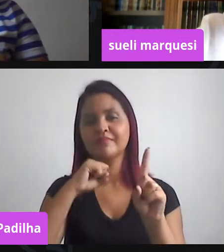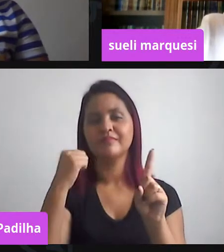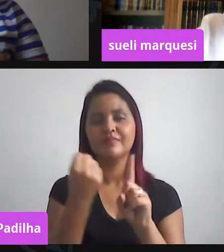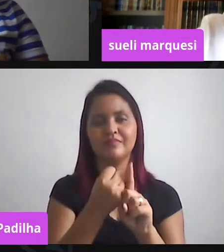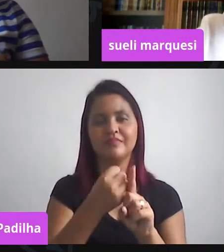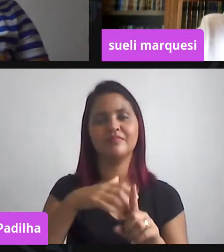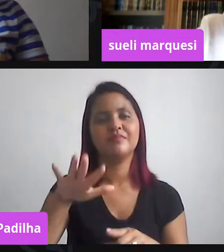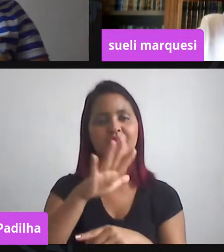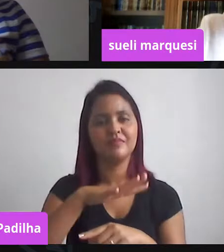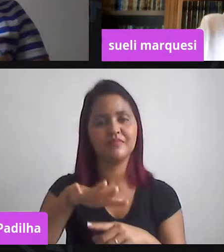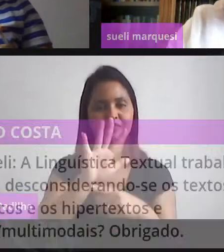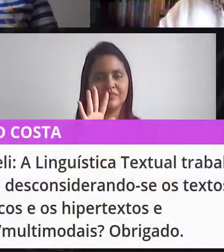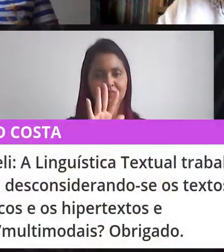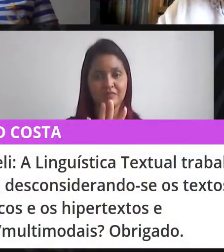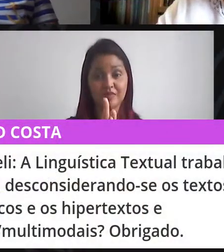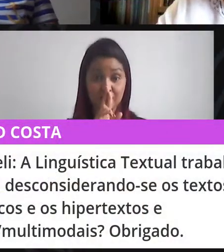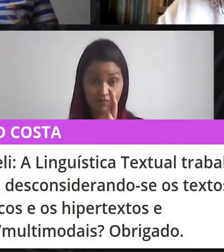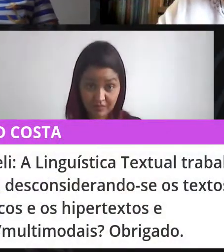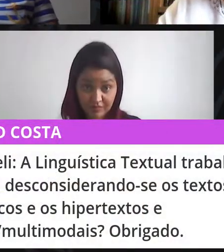Respondeu, Jenny Cleide?